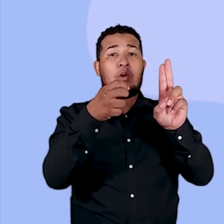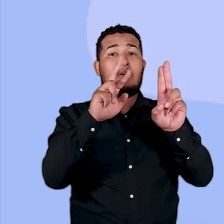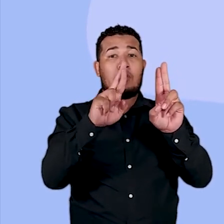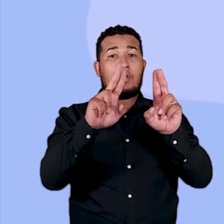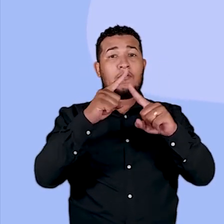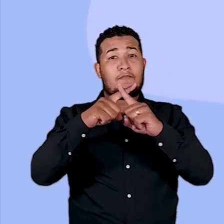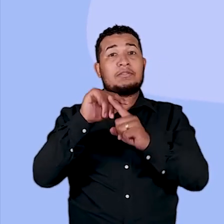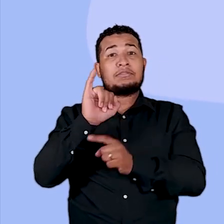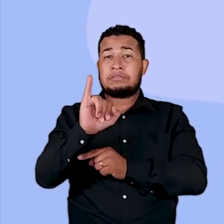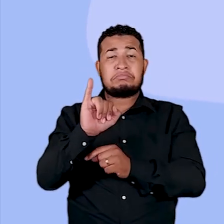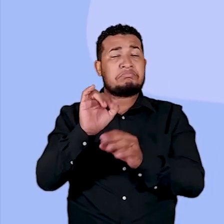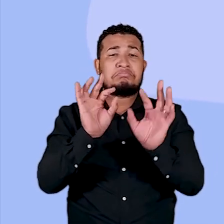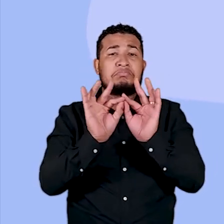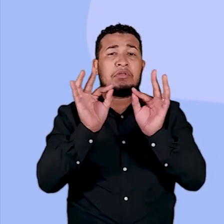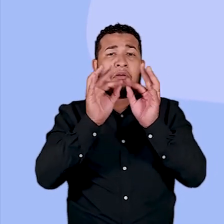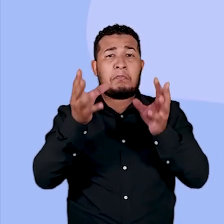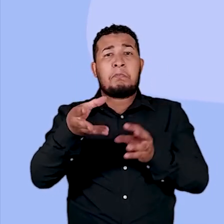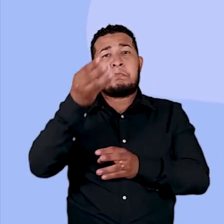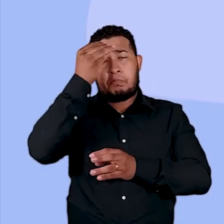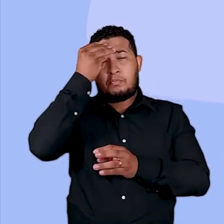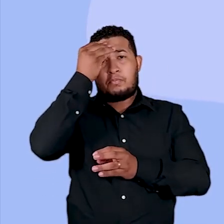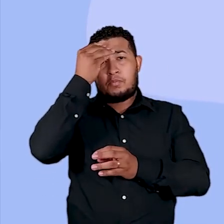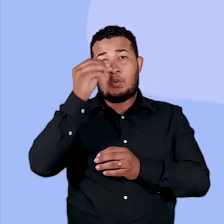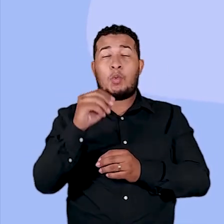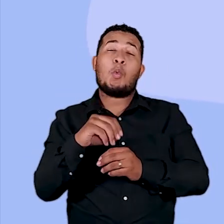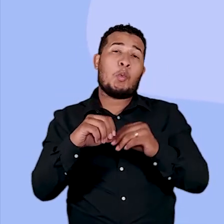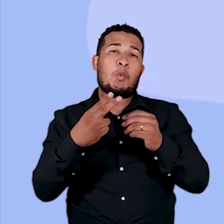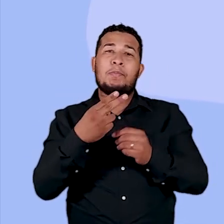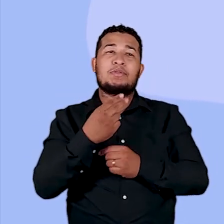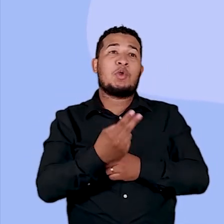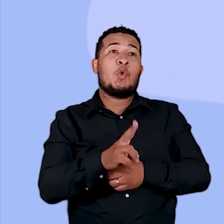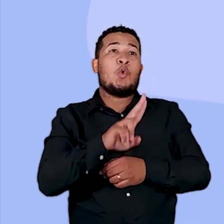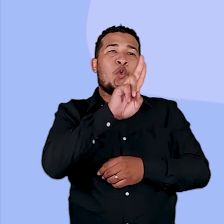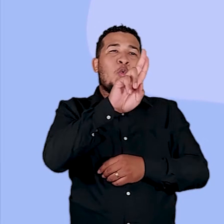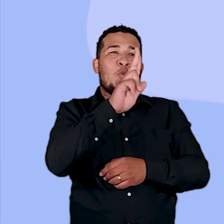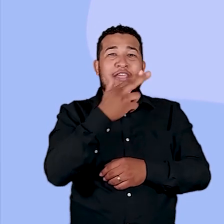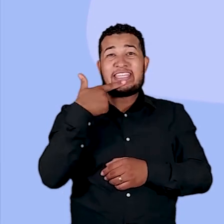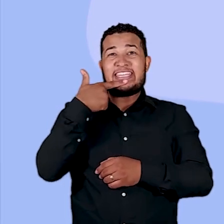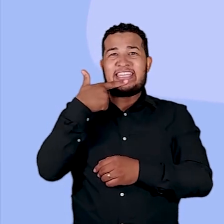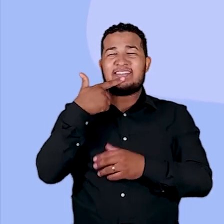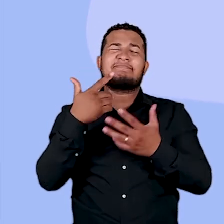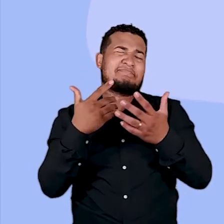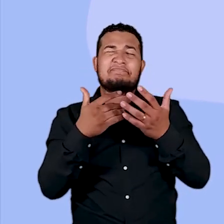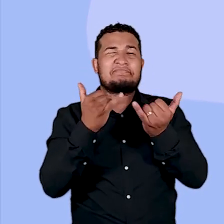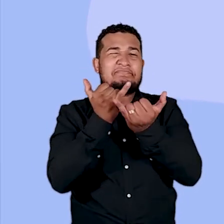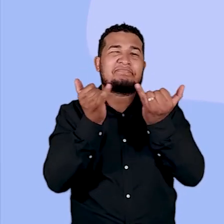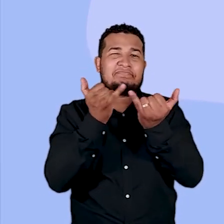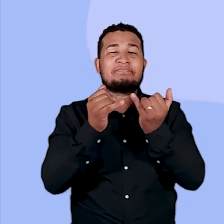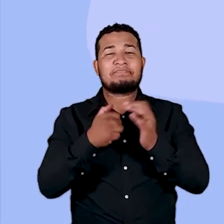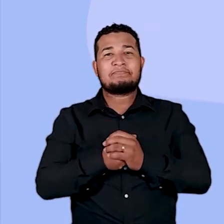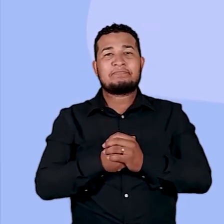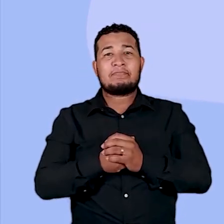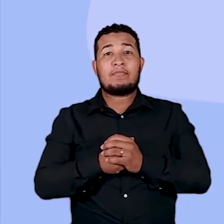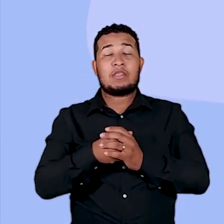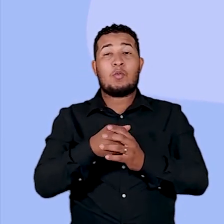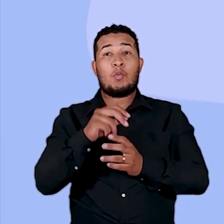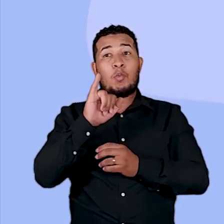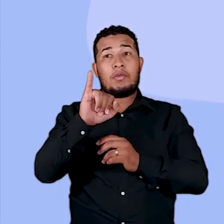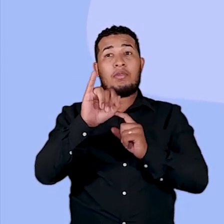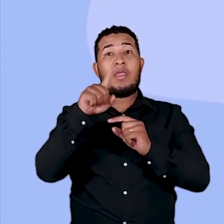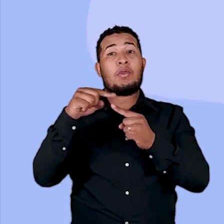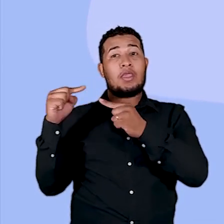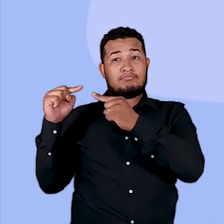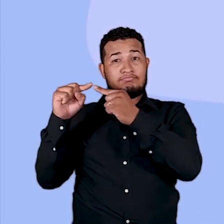U é igual a R vezes I. Ou U que I, para gravar melhor, beleza? Então, o que significa o I? O I é a